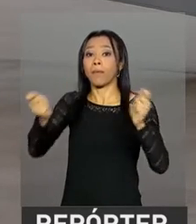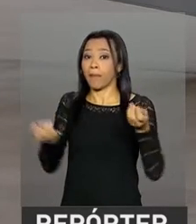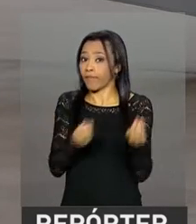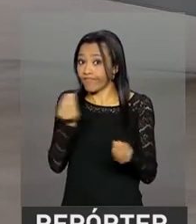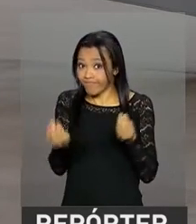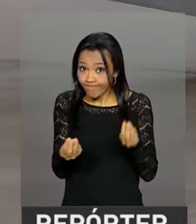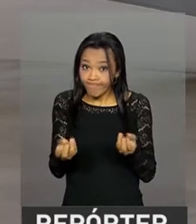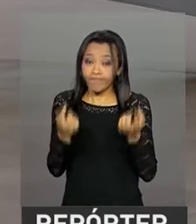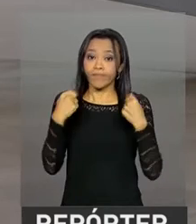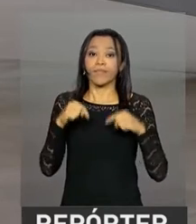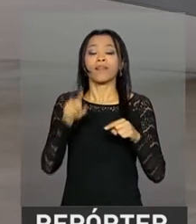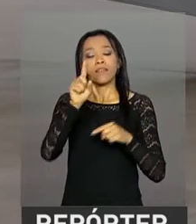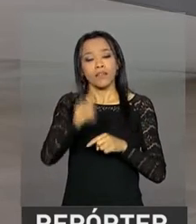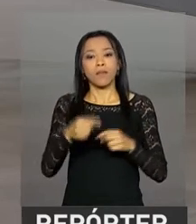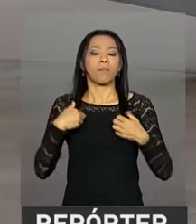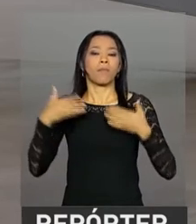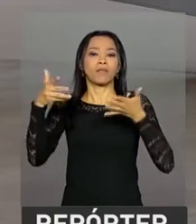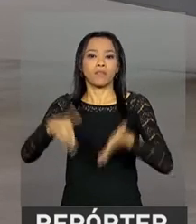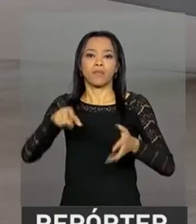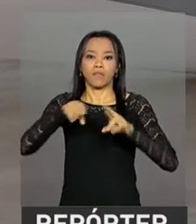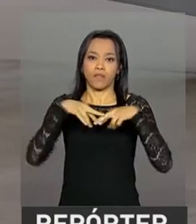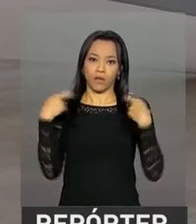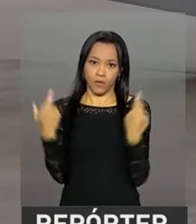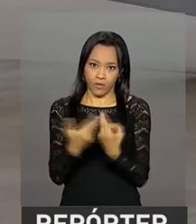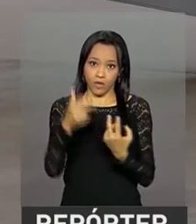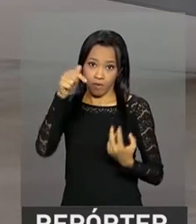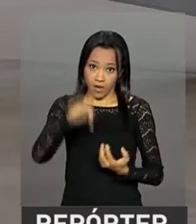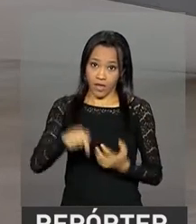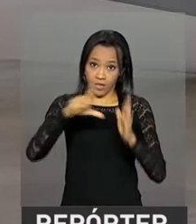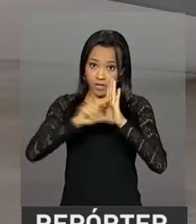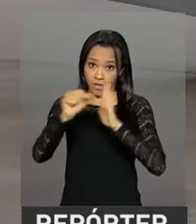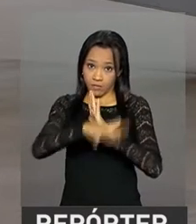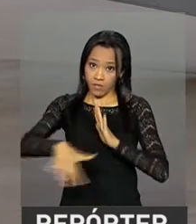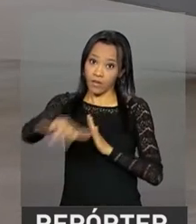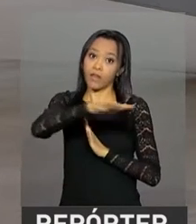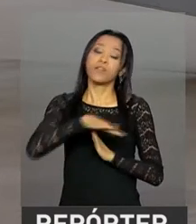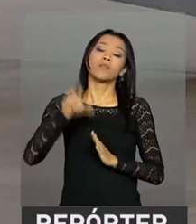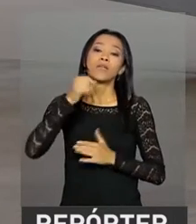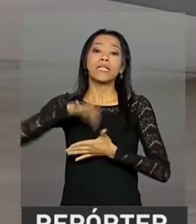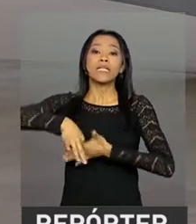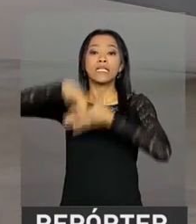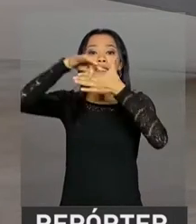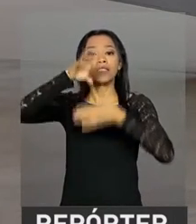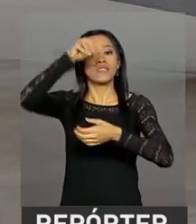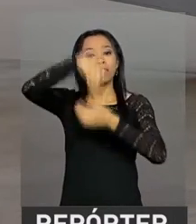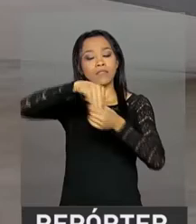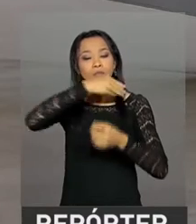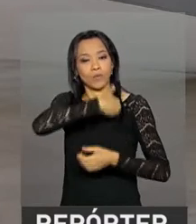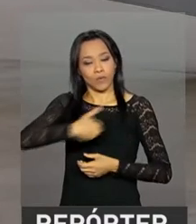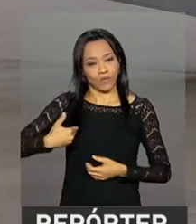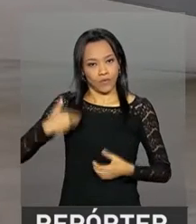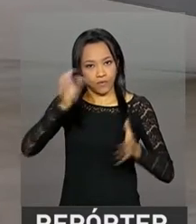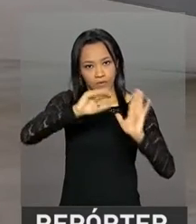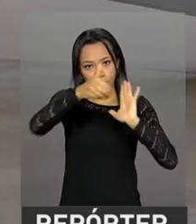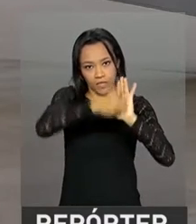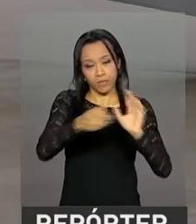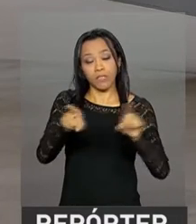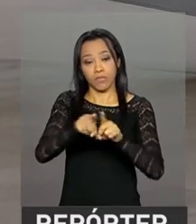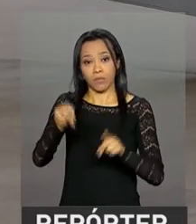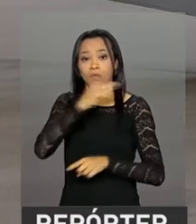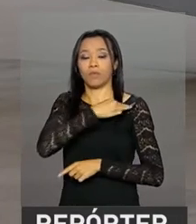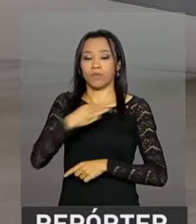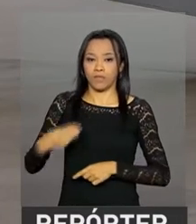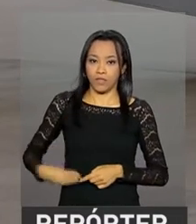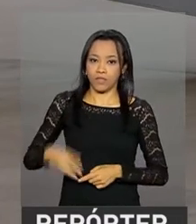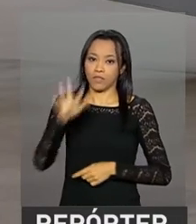o executivo e também participam desta reunião logo mais aqui no palácio do planalto líderes do governo na câmara eo ministro da fazenda e